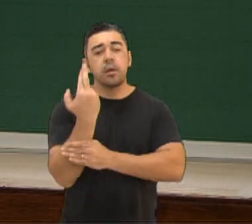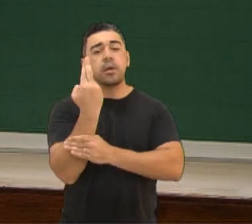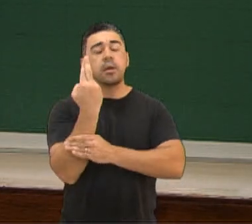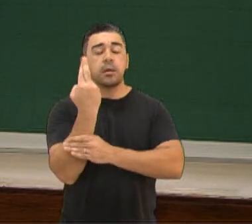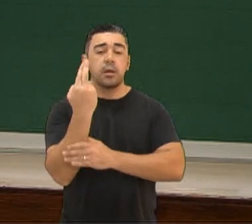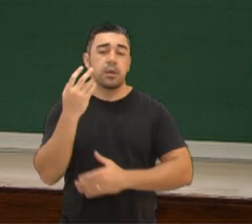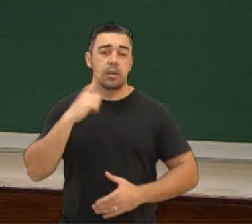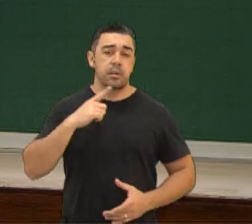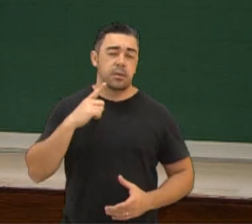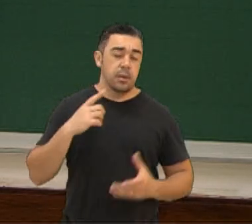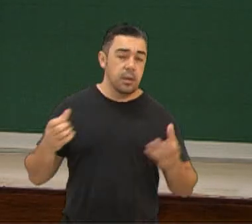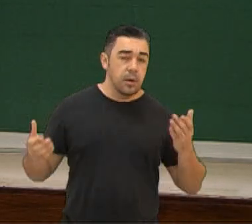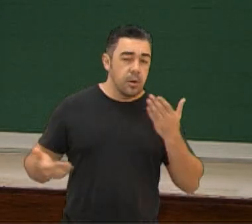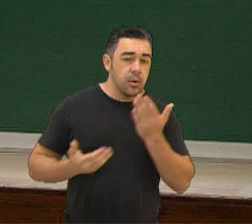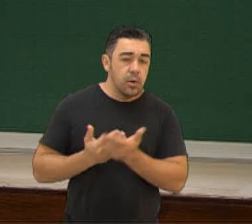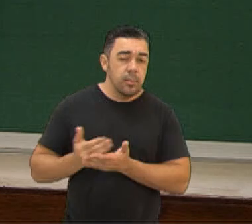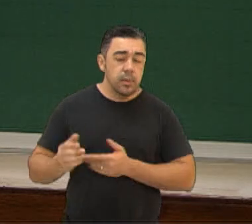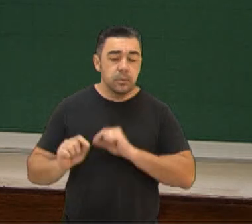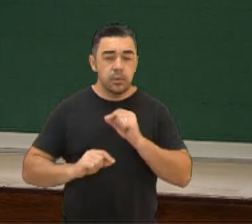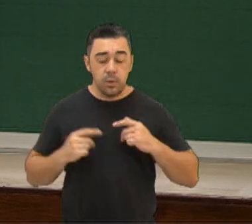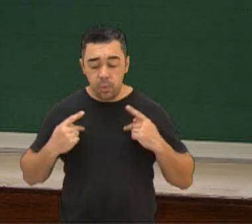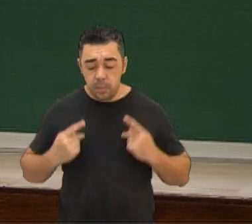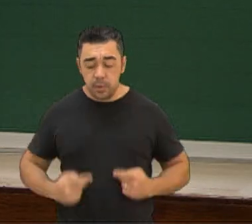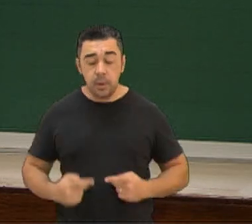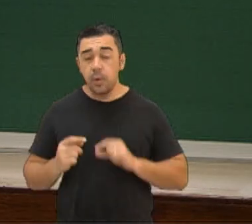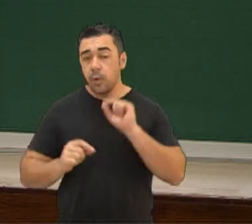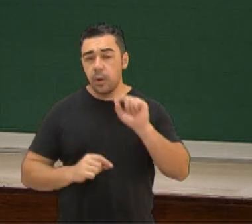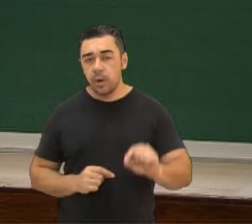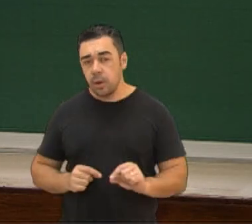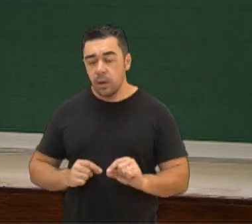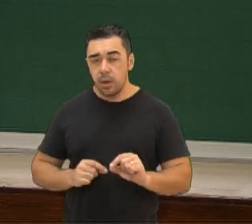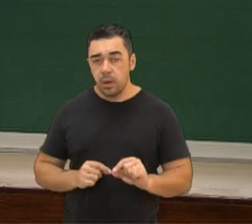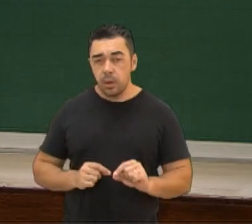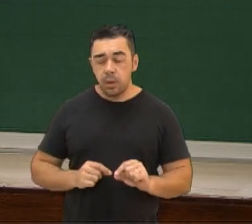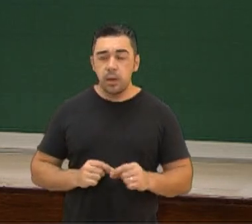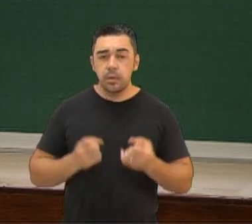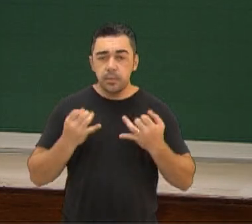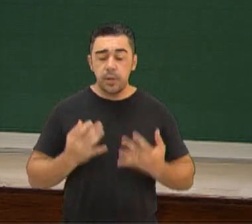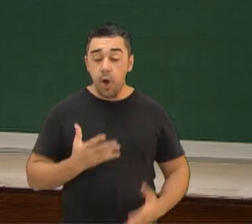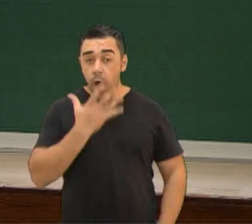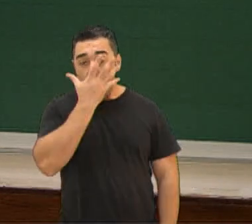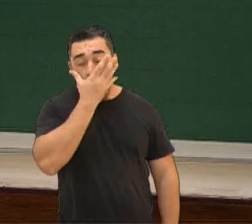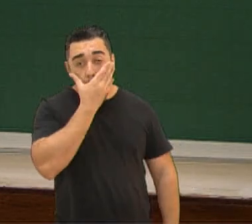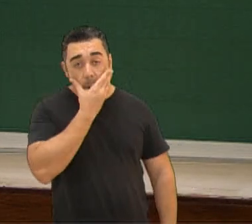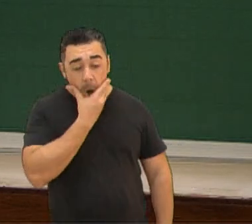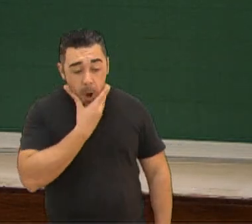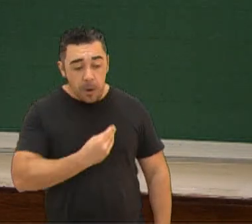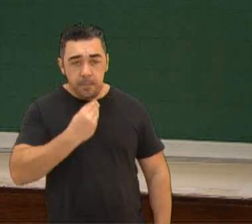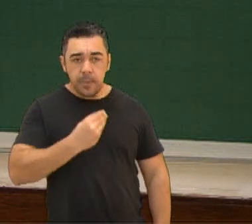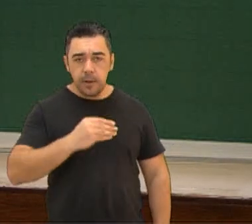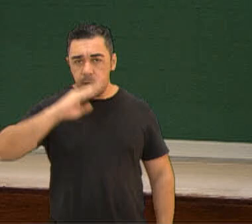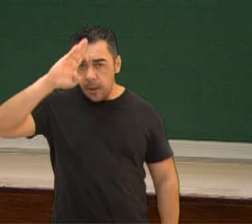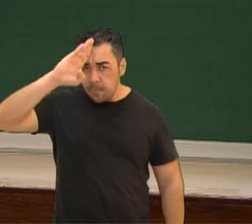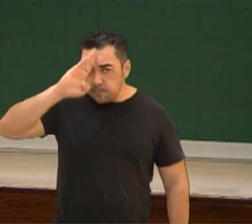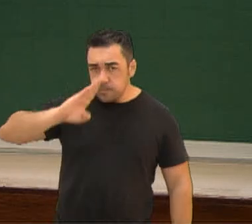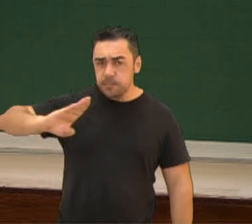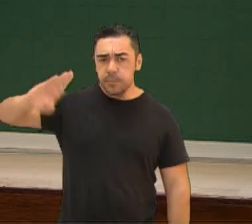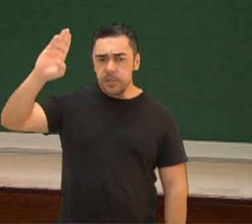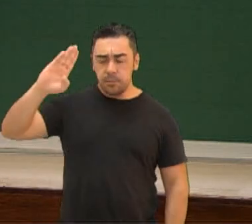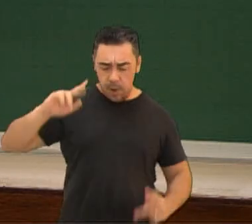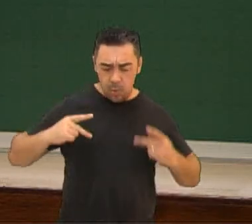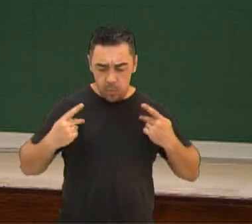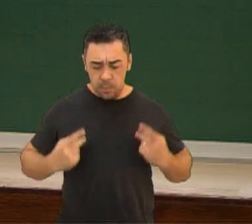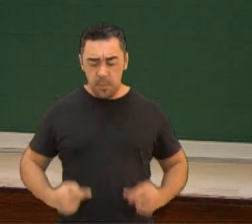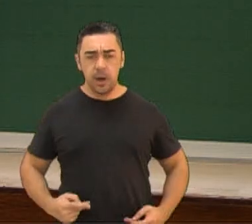humanismo ele vai dizer que o homem ele pode passar a ser o destaque da sua vida, ele pode